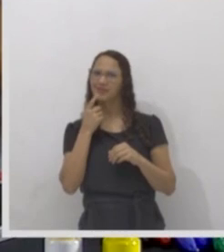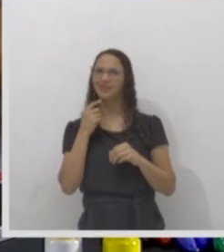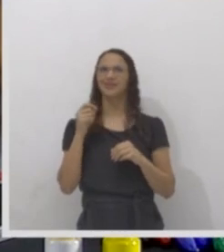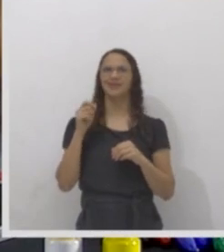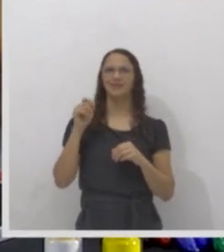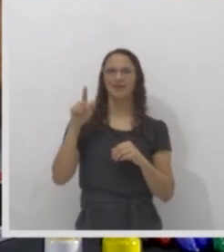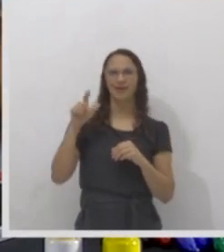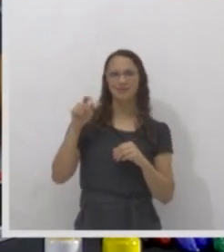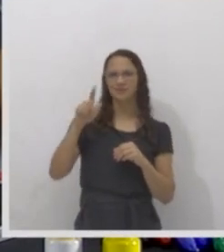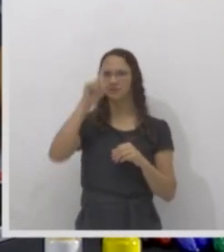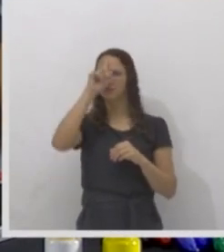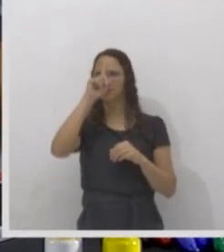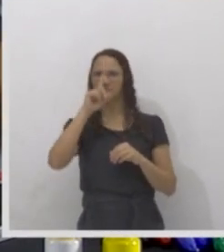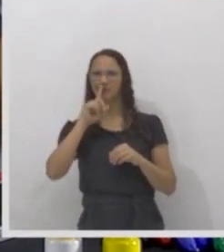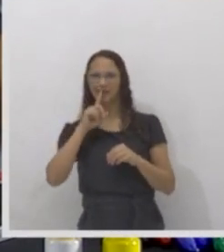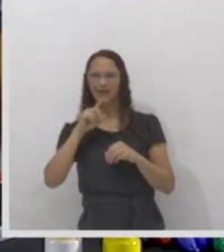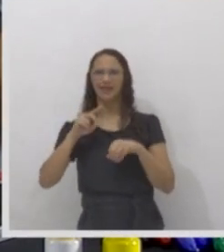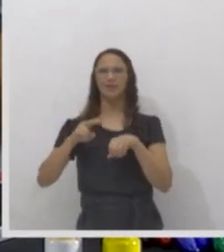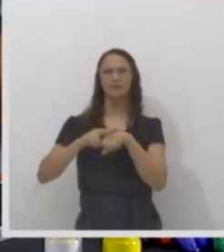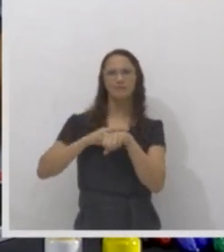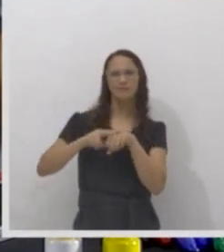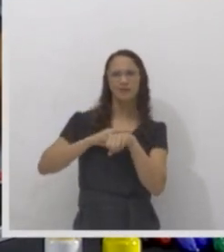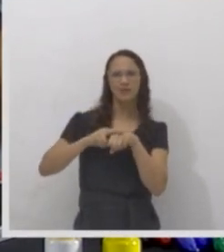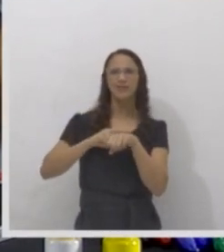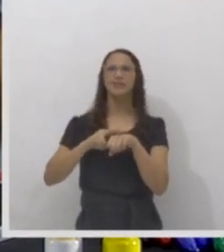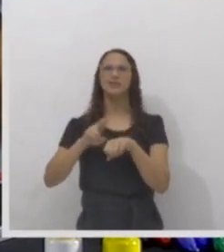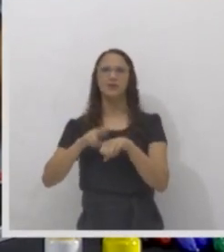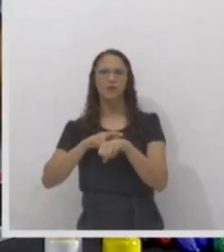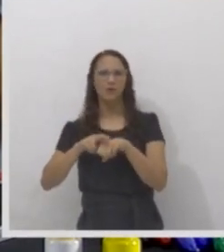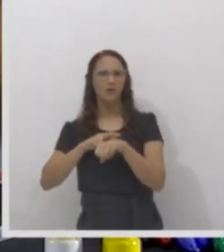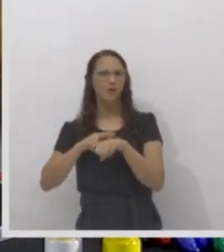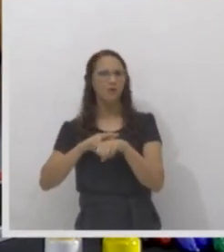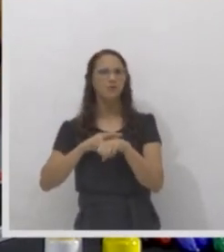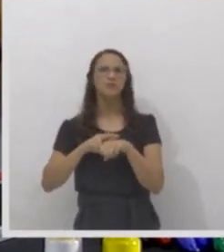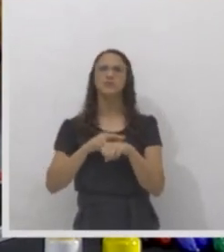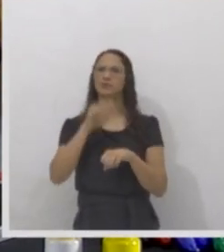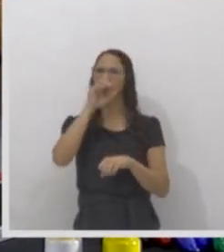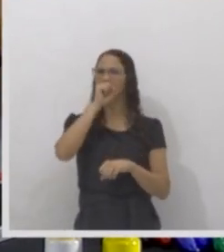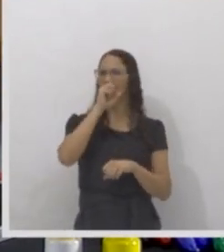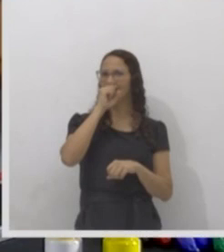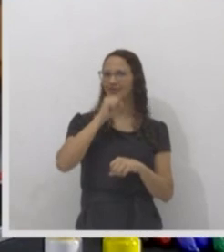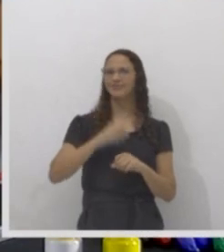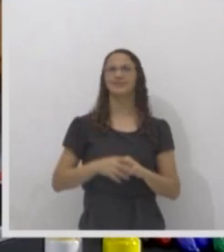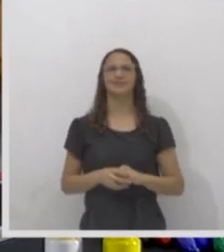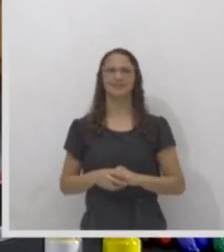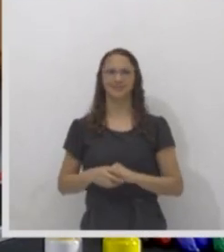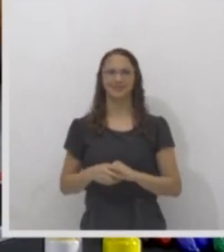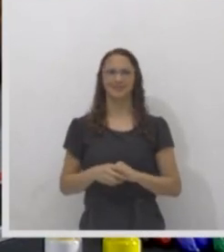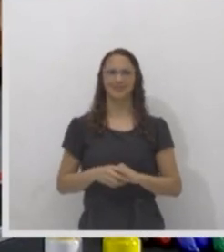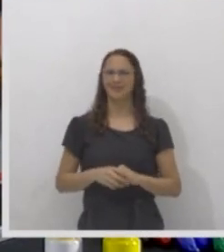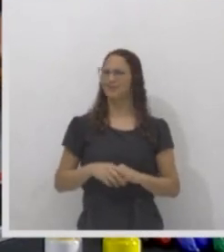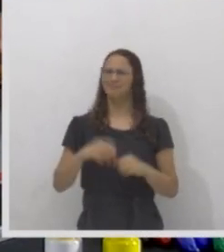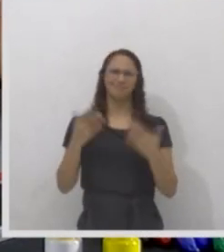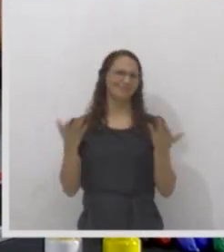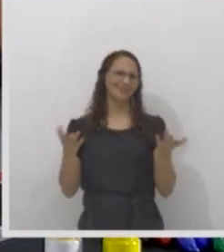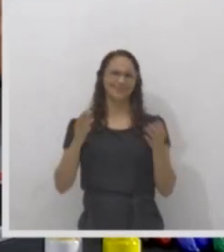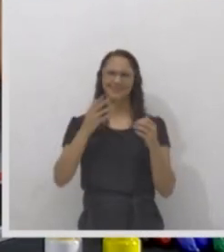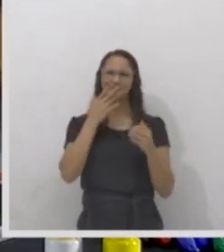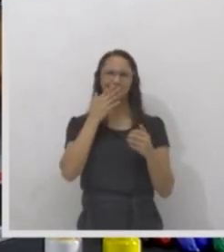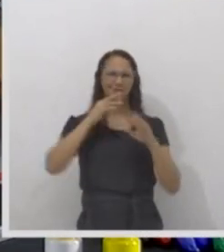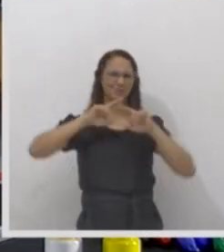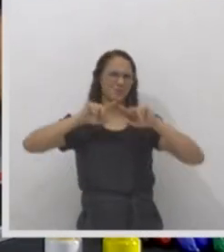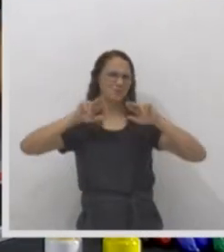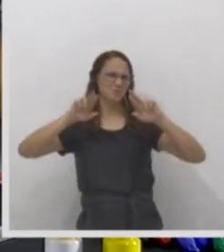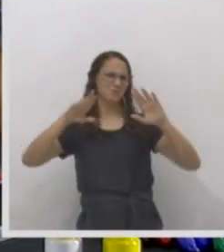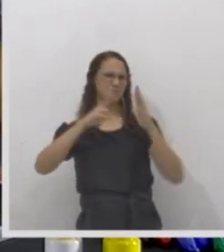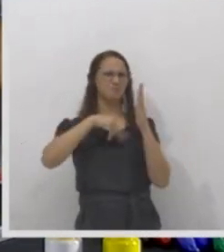azul, o amarelo, você tem o verde, o roxo e o laranja. E aí, quanto mais colorido você pintar, melhor. Quando